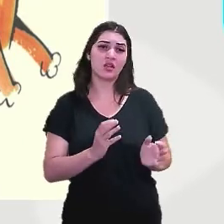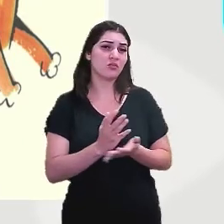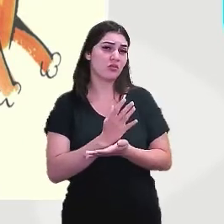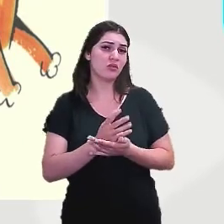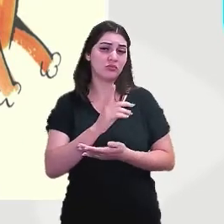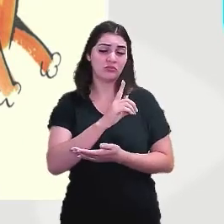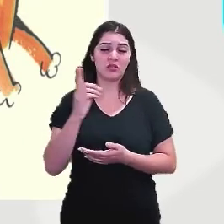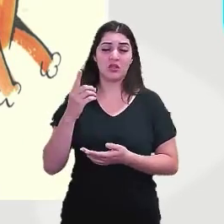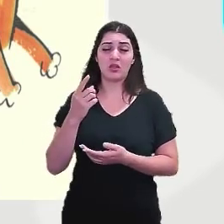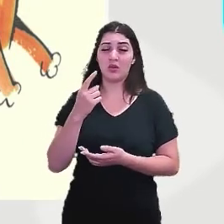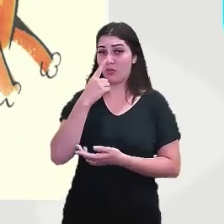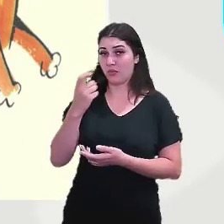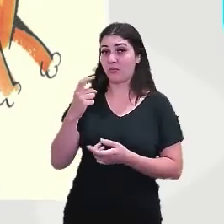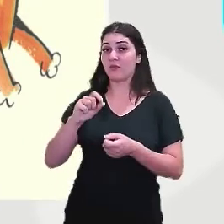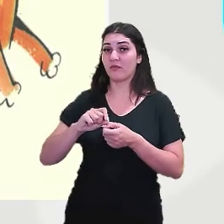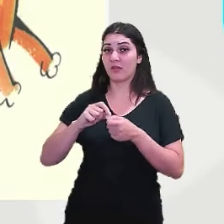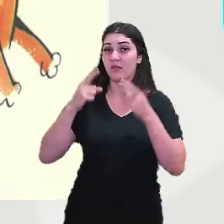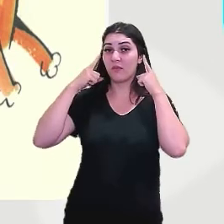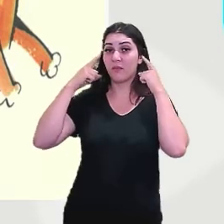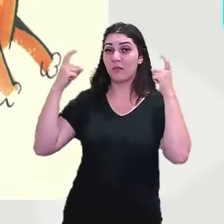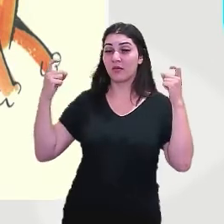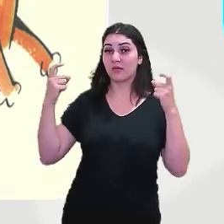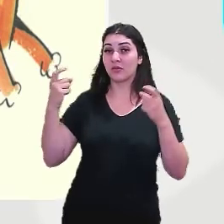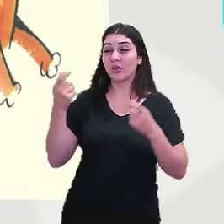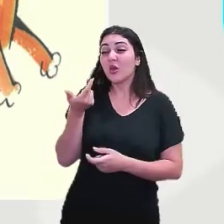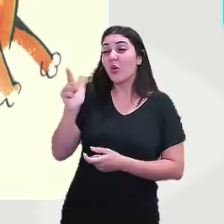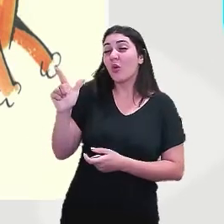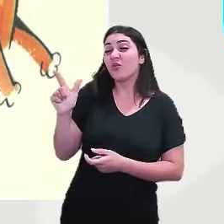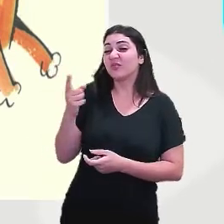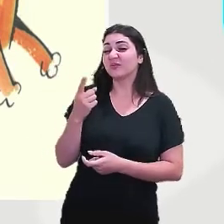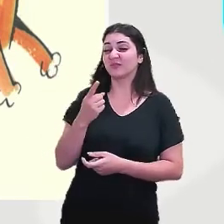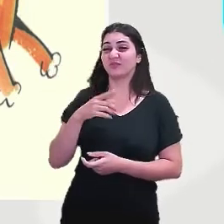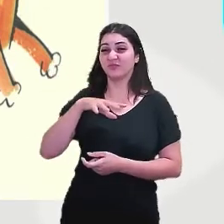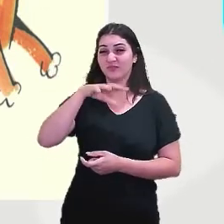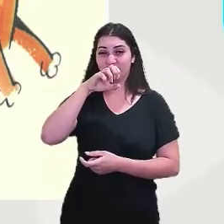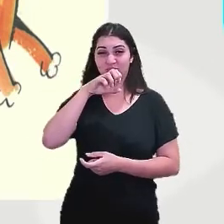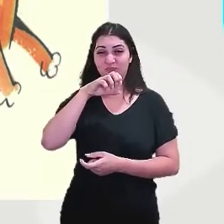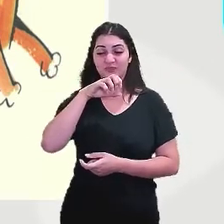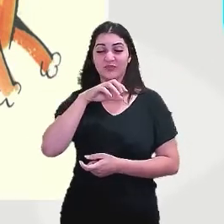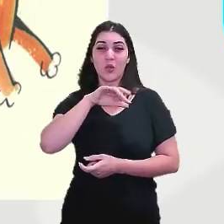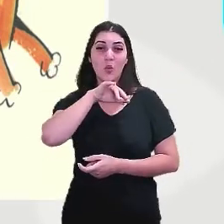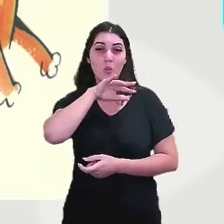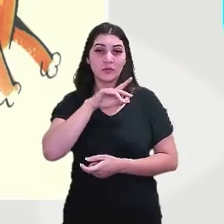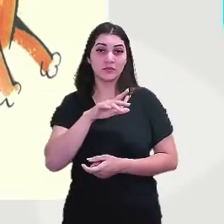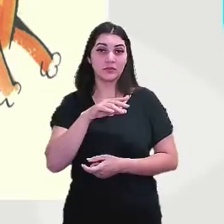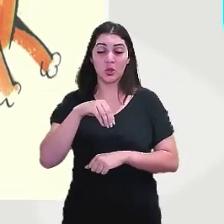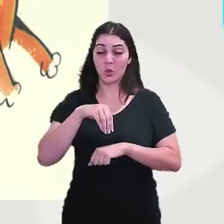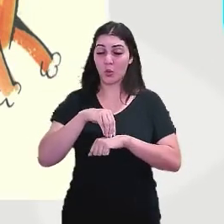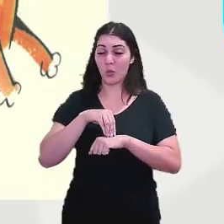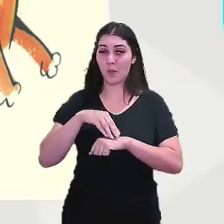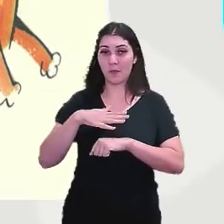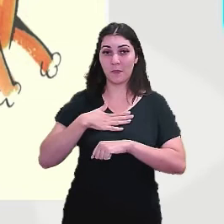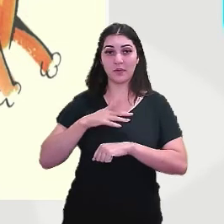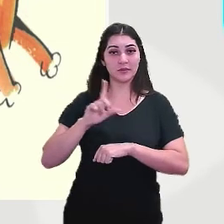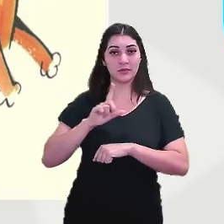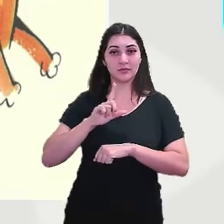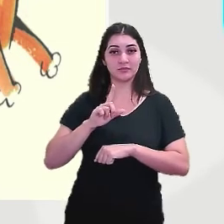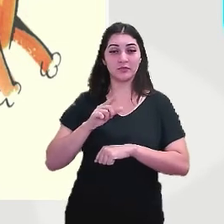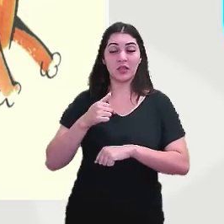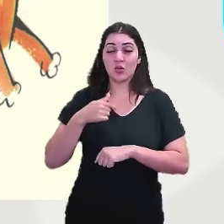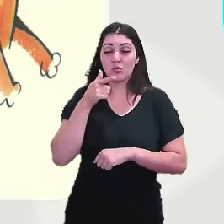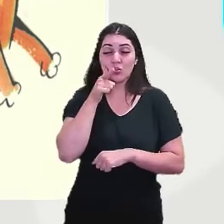muito barulho e em outras ele fica fedido. Mas não é culpa minha, não é de propósito. Eu só